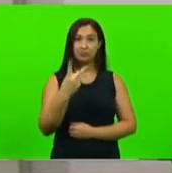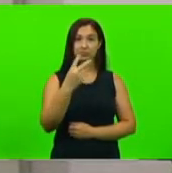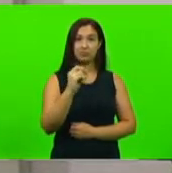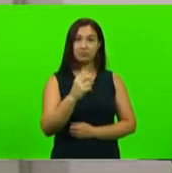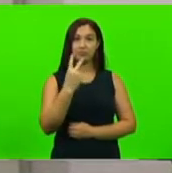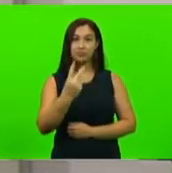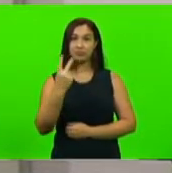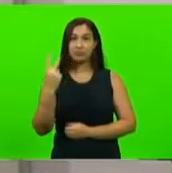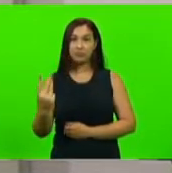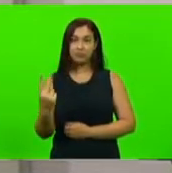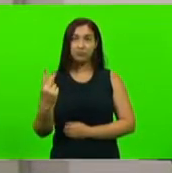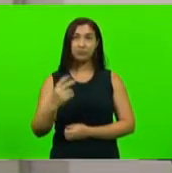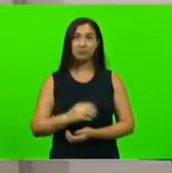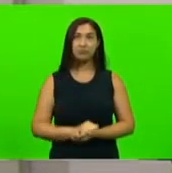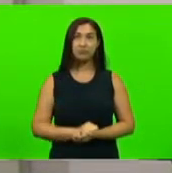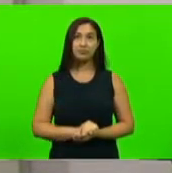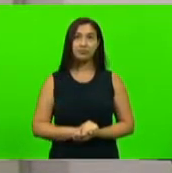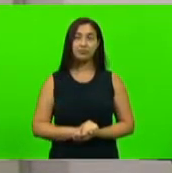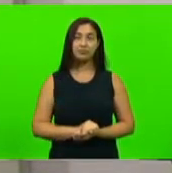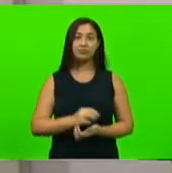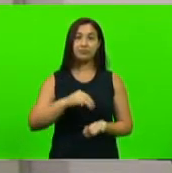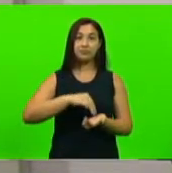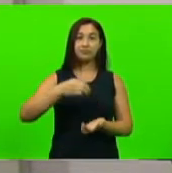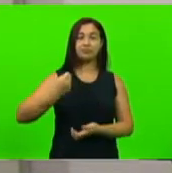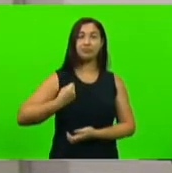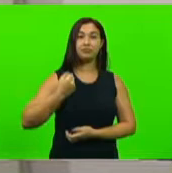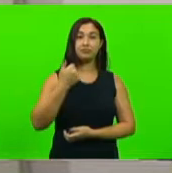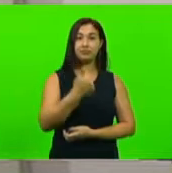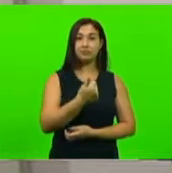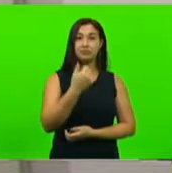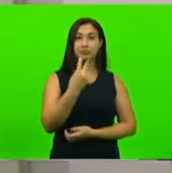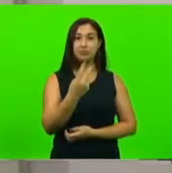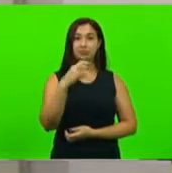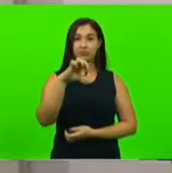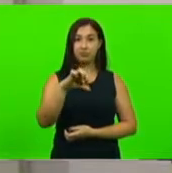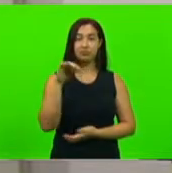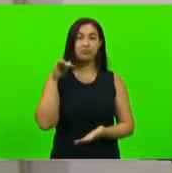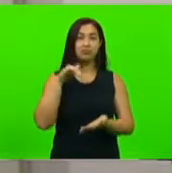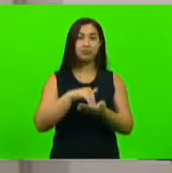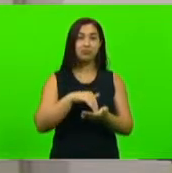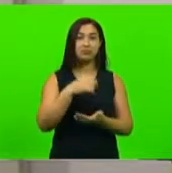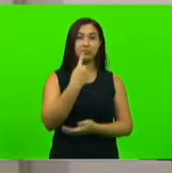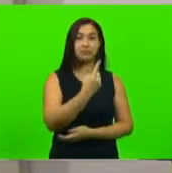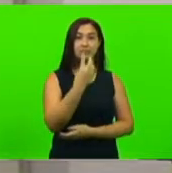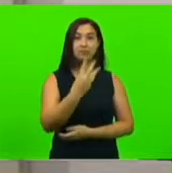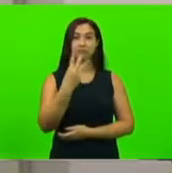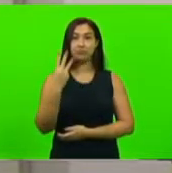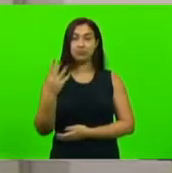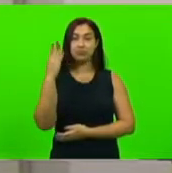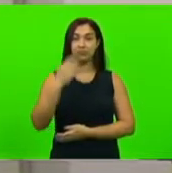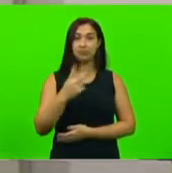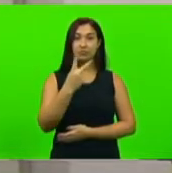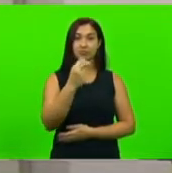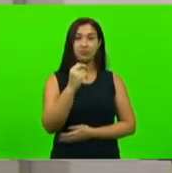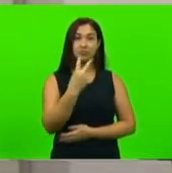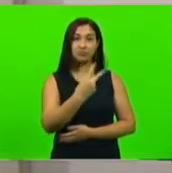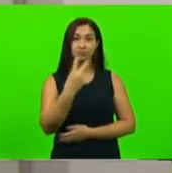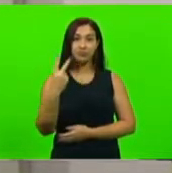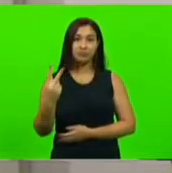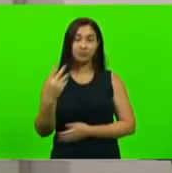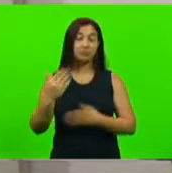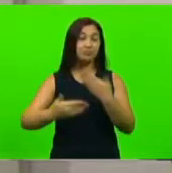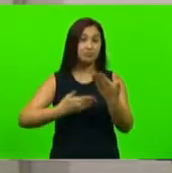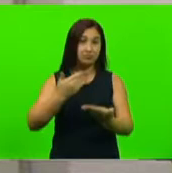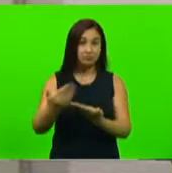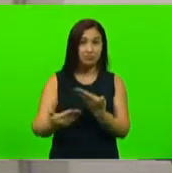73/2022. E as moções número 129 a 133/2022. Na sequência, o